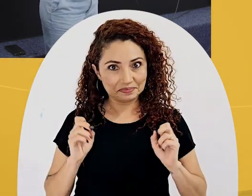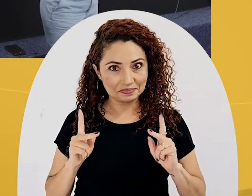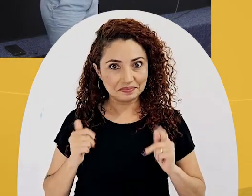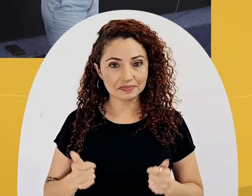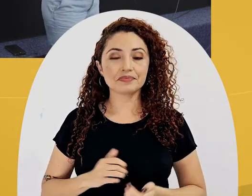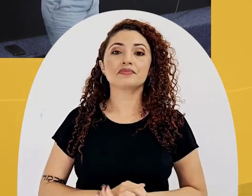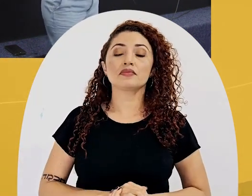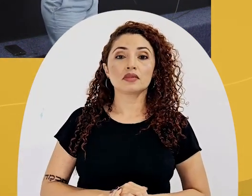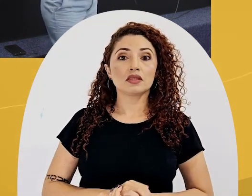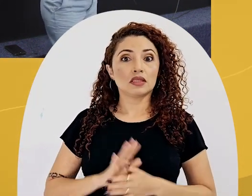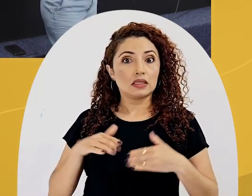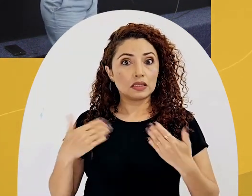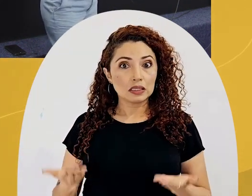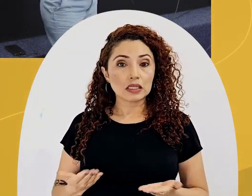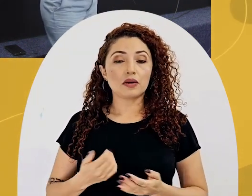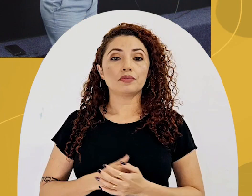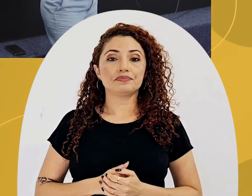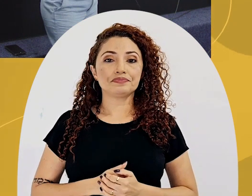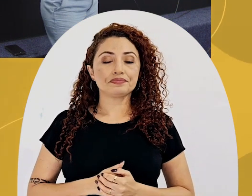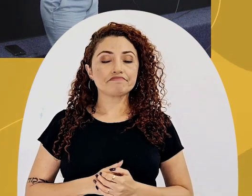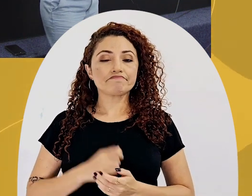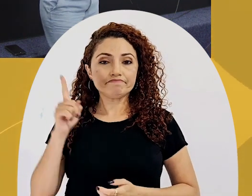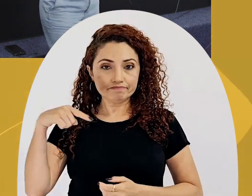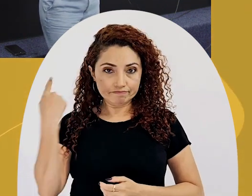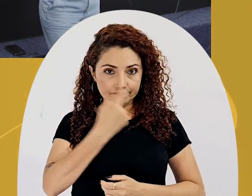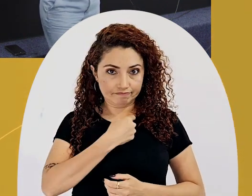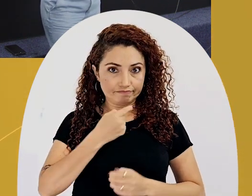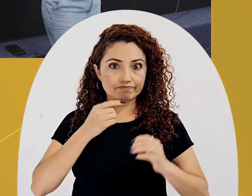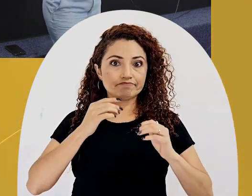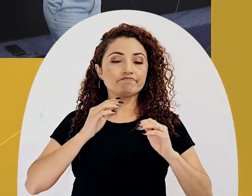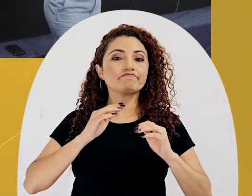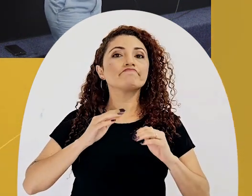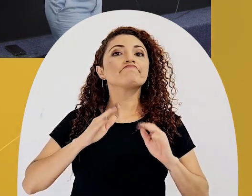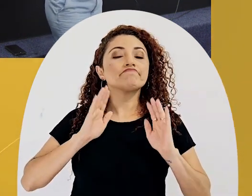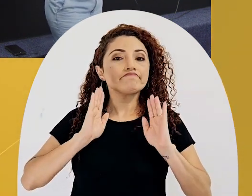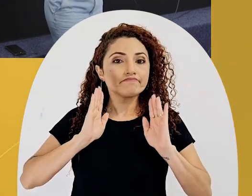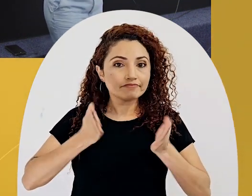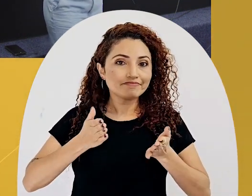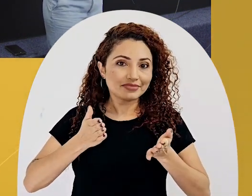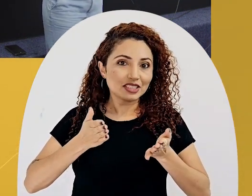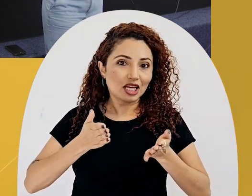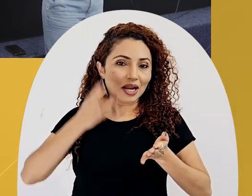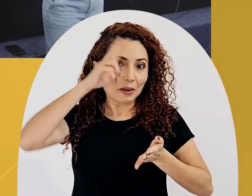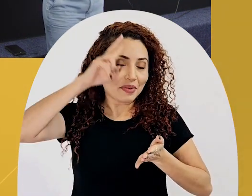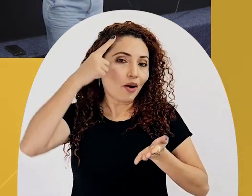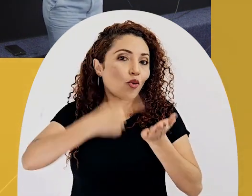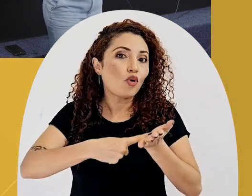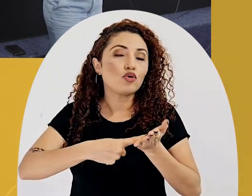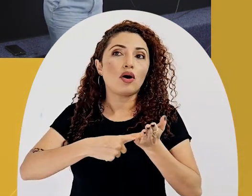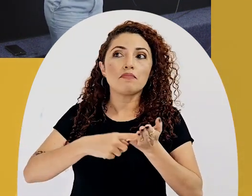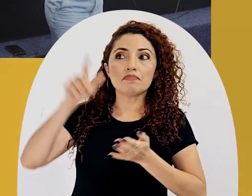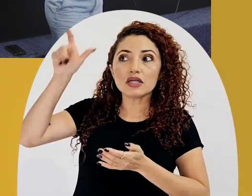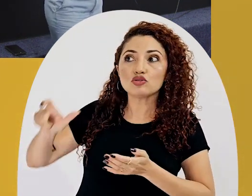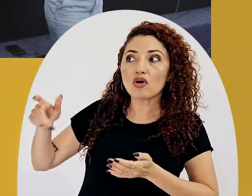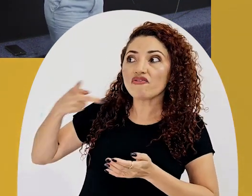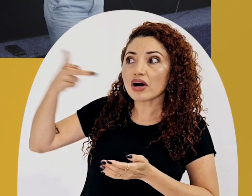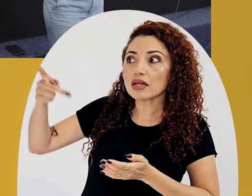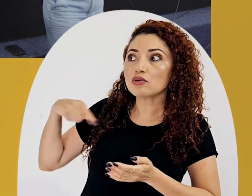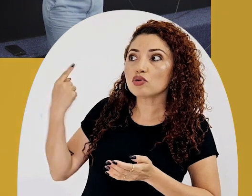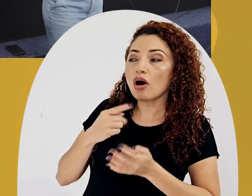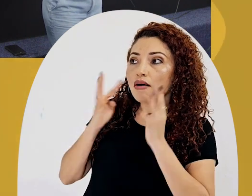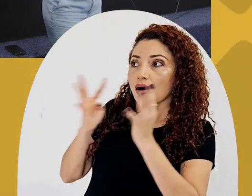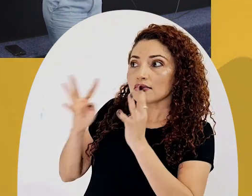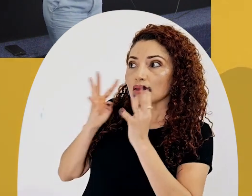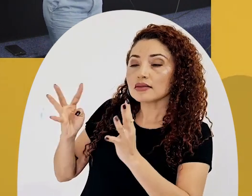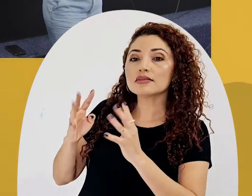de novo, relembrar aquele nosso acordo de escutar quando a outra pessoa está falando, respeitar os tempos de fala, né? Hoje a gente